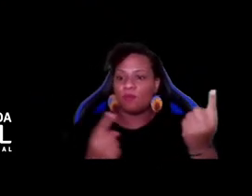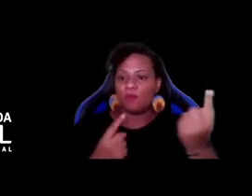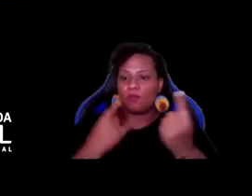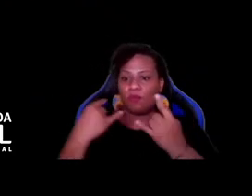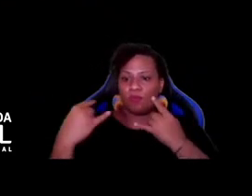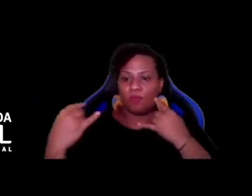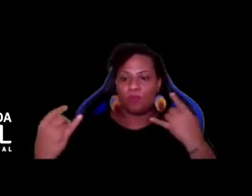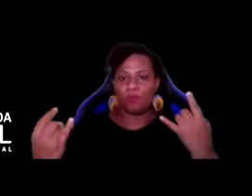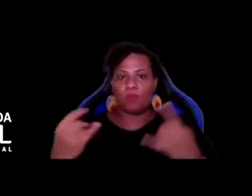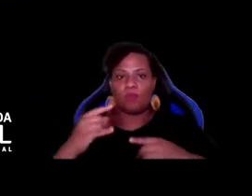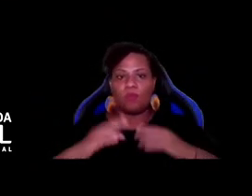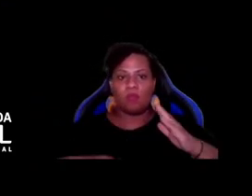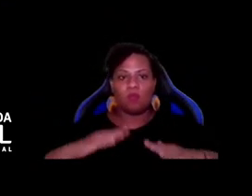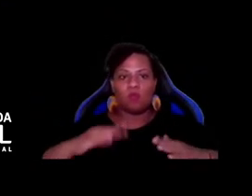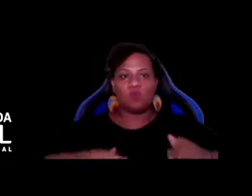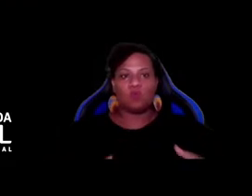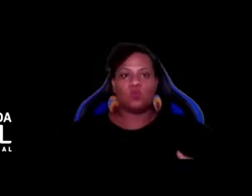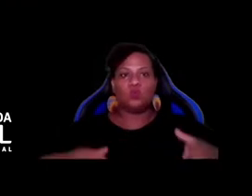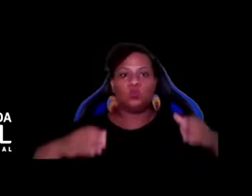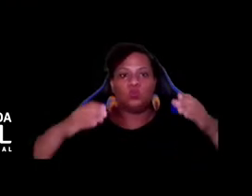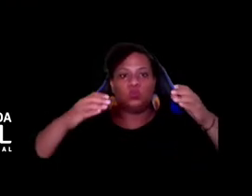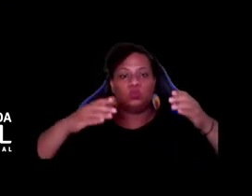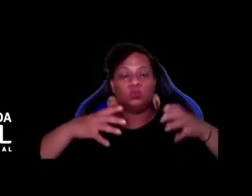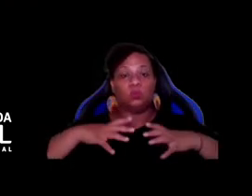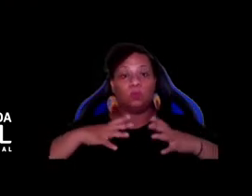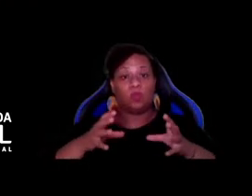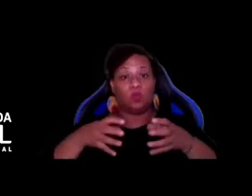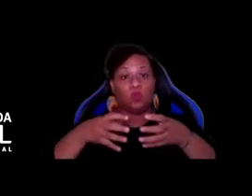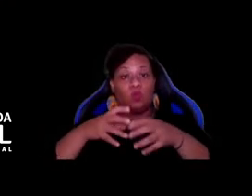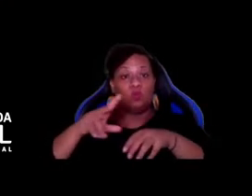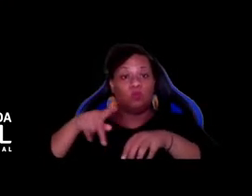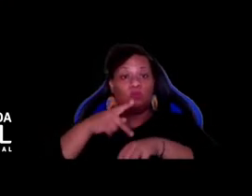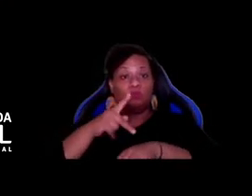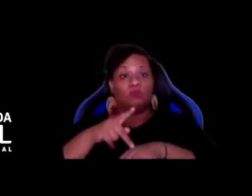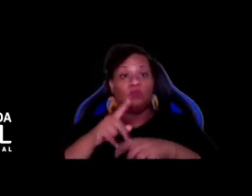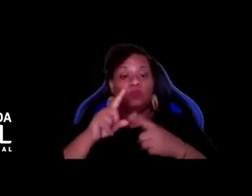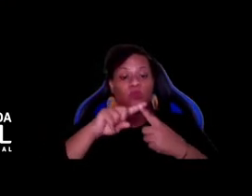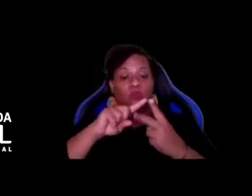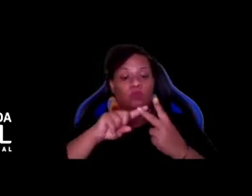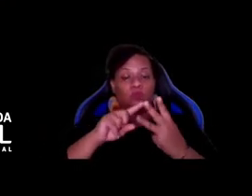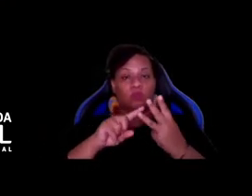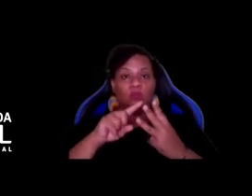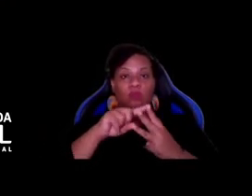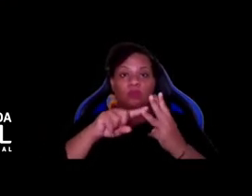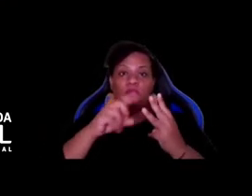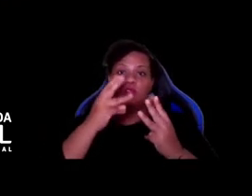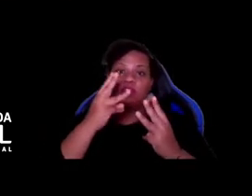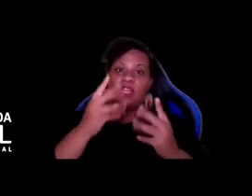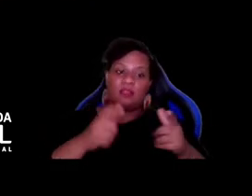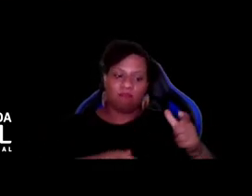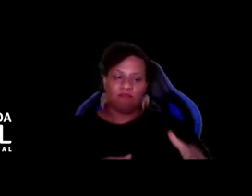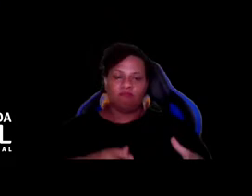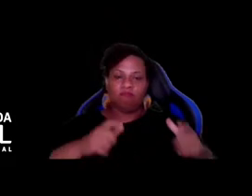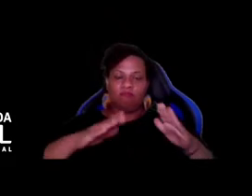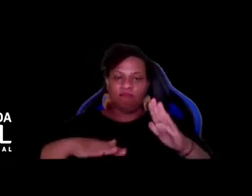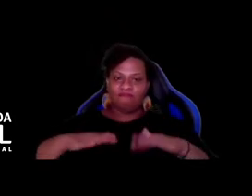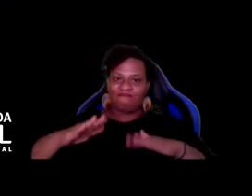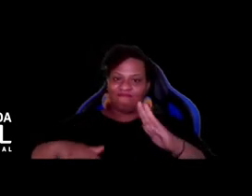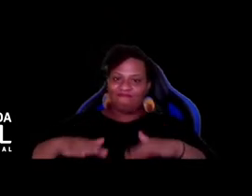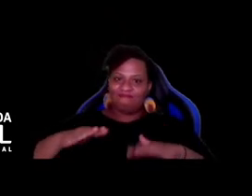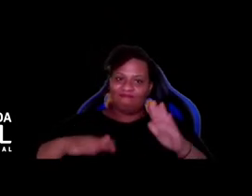dos atabaques, na minha nação, é o rum, rum, pi, o lé e o gan.